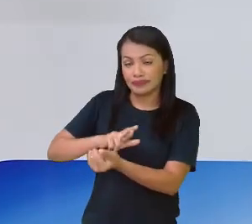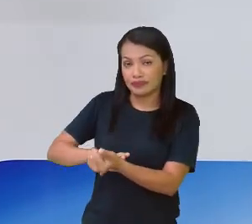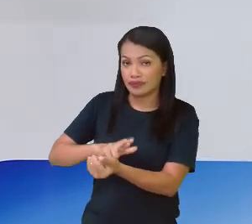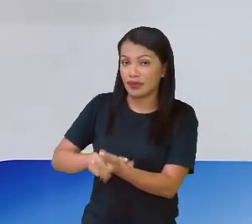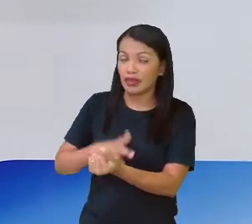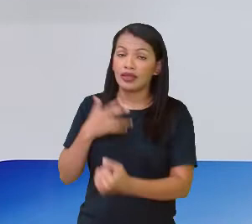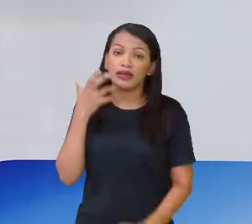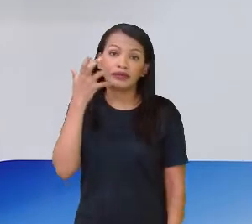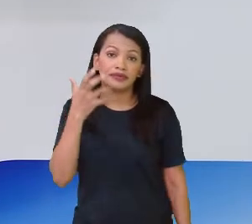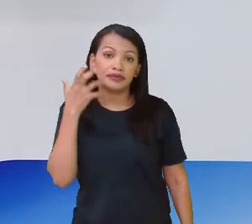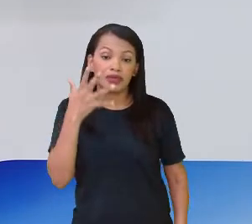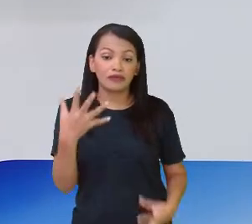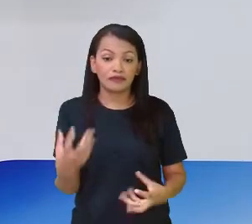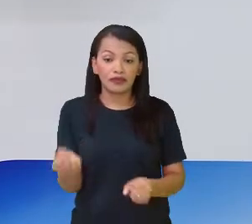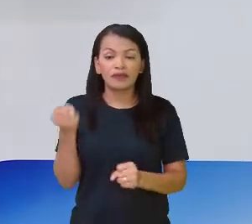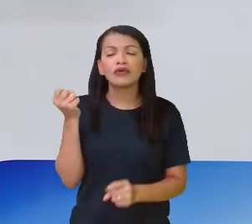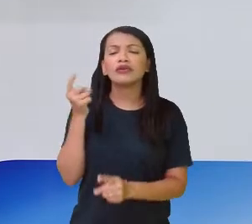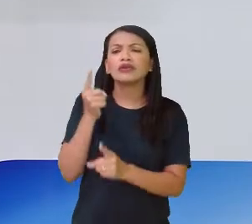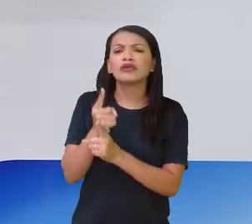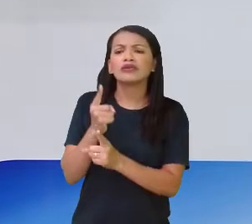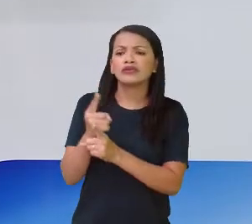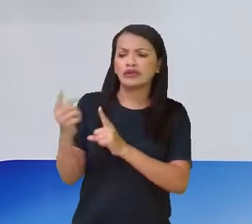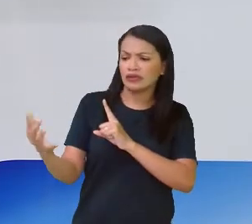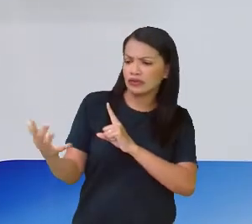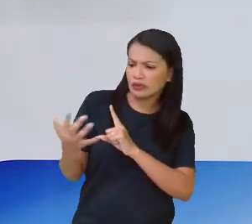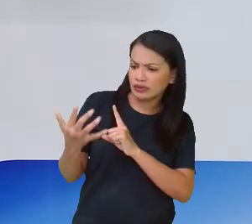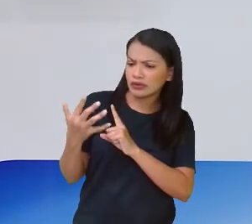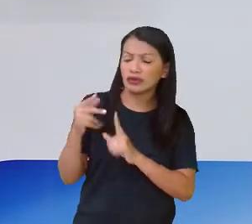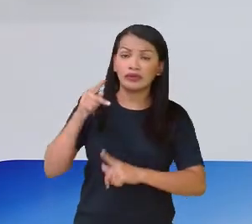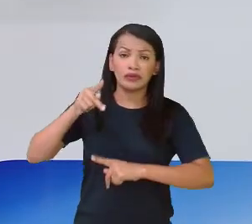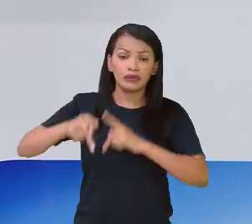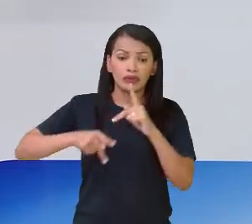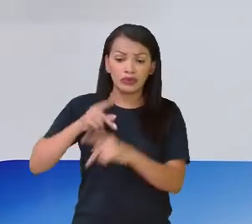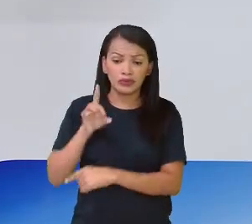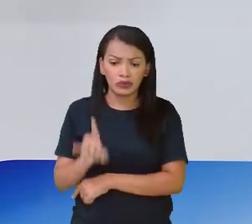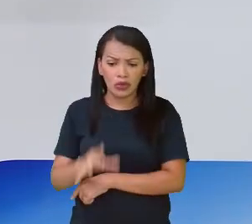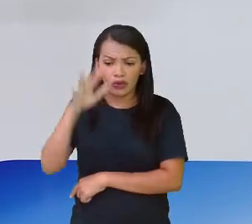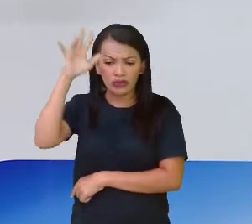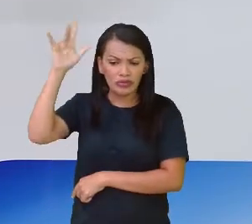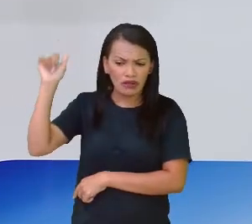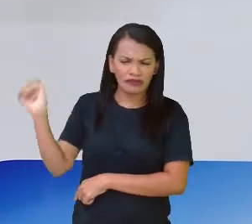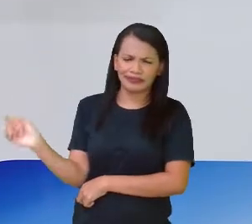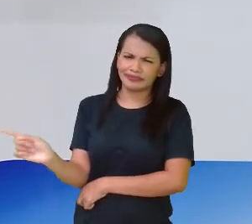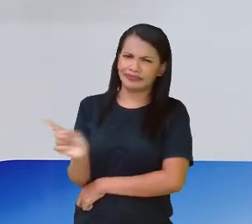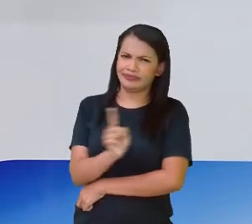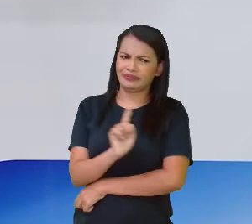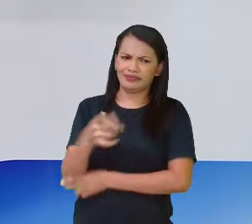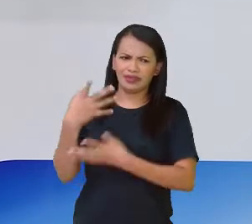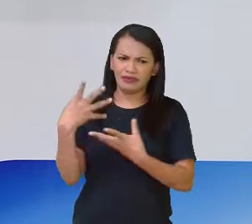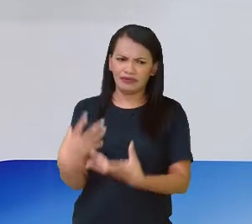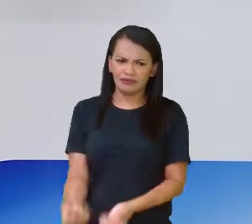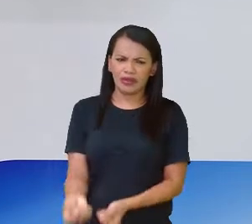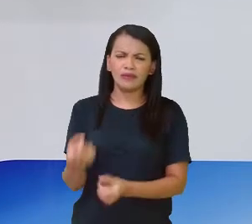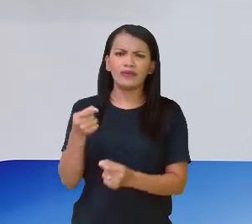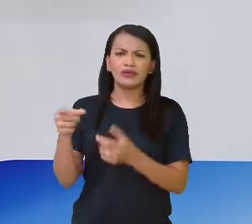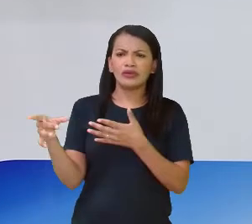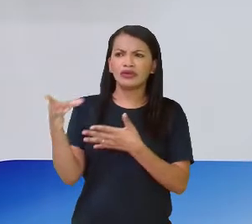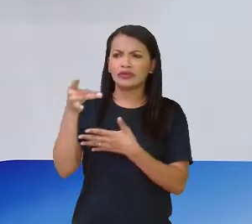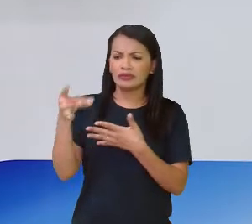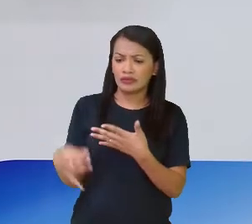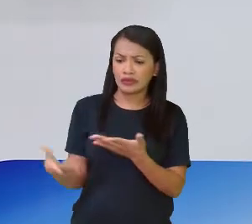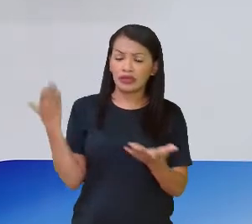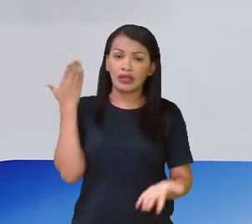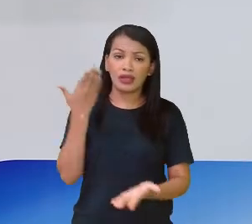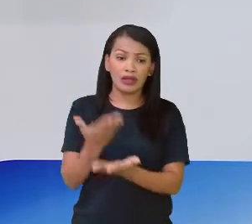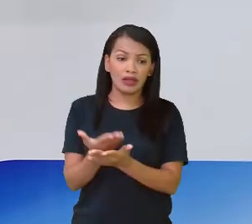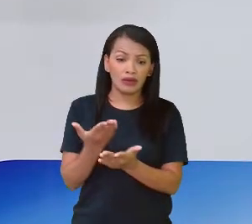musicais, nós vamos encontrar influência desses povos. Não só os africanos. Nós vamos especificar nessa aula de